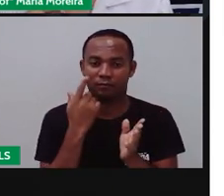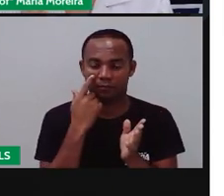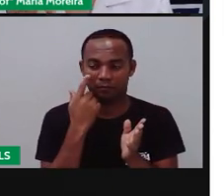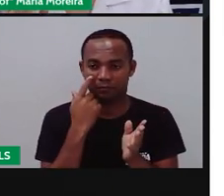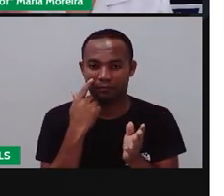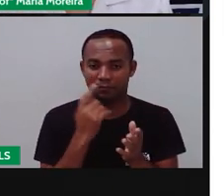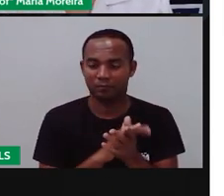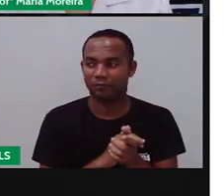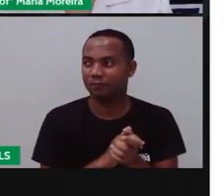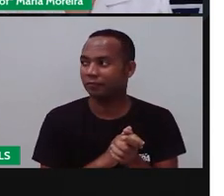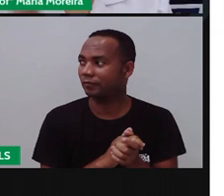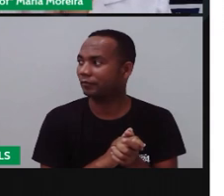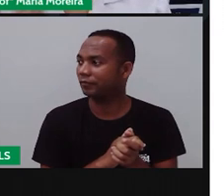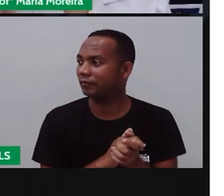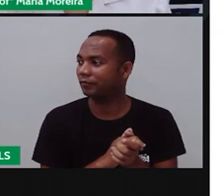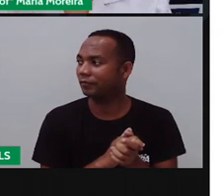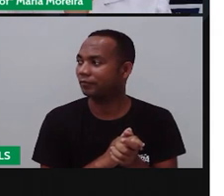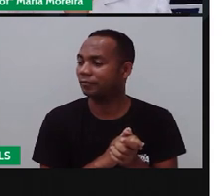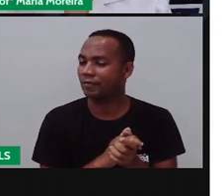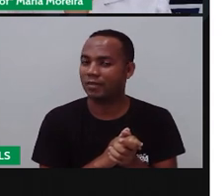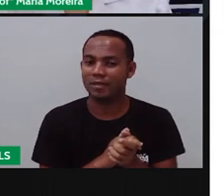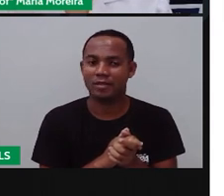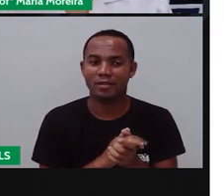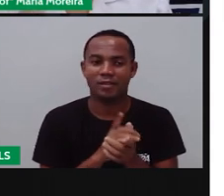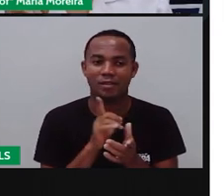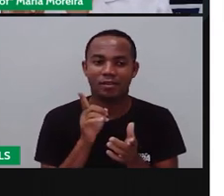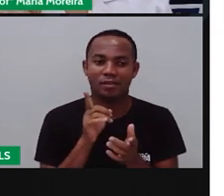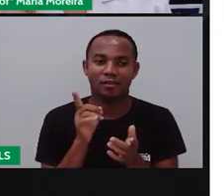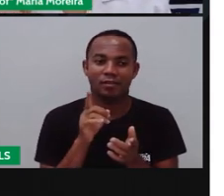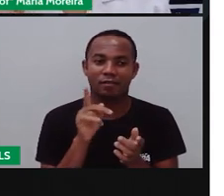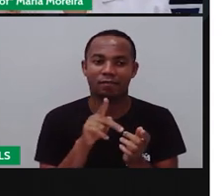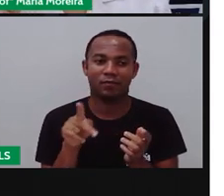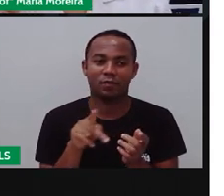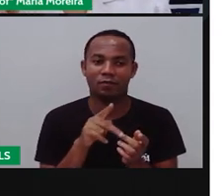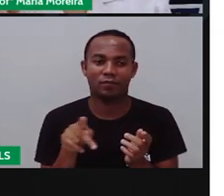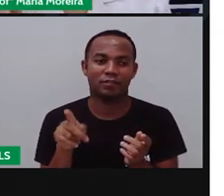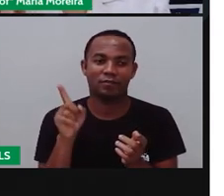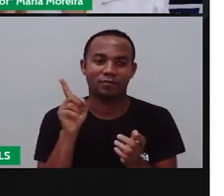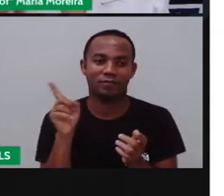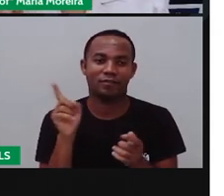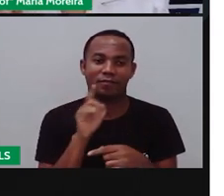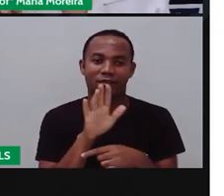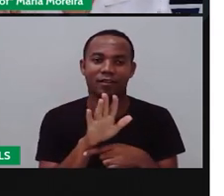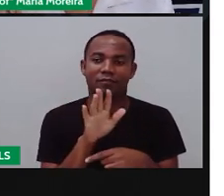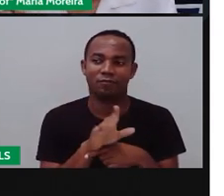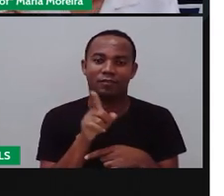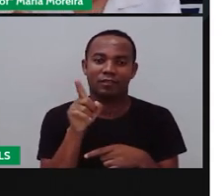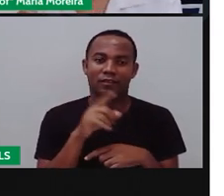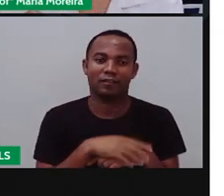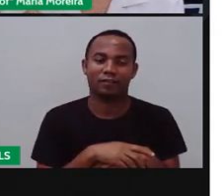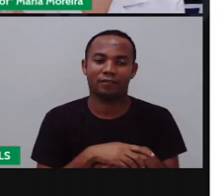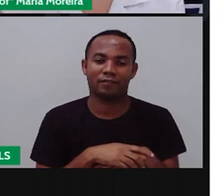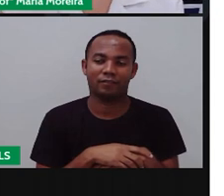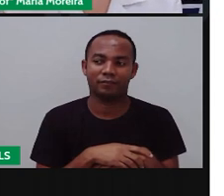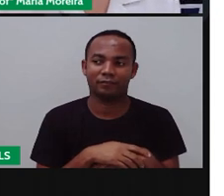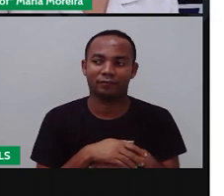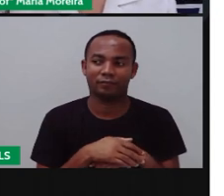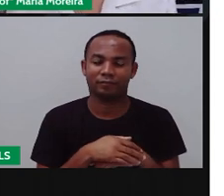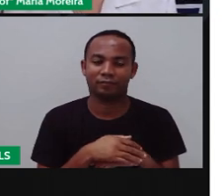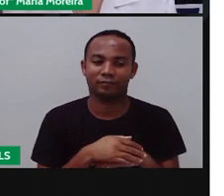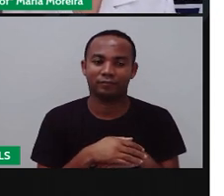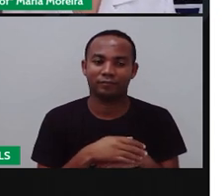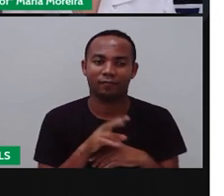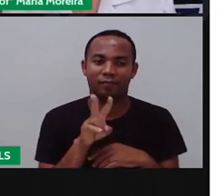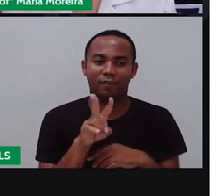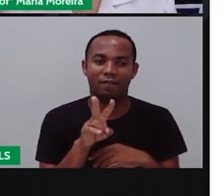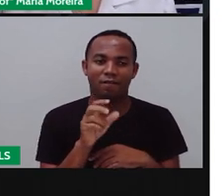participar, mas Anderson disse que não, que ele vai fazer a tradução da atividade, tá? Então vamos ter um